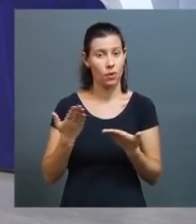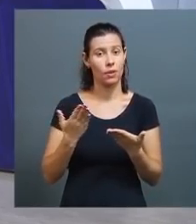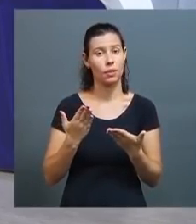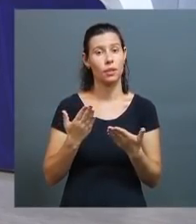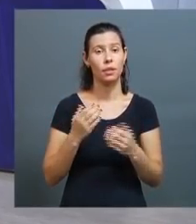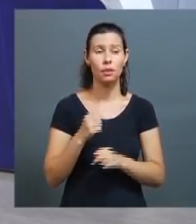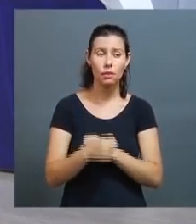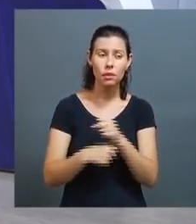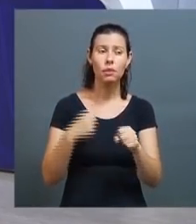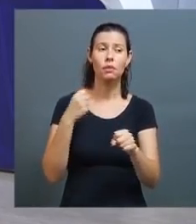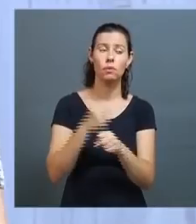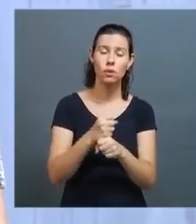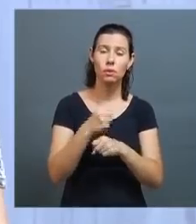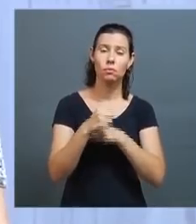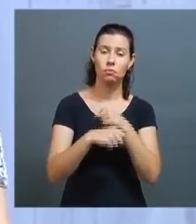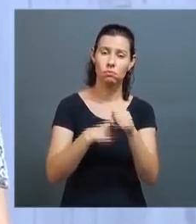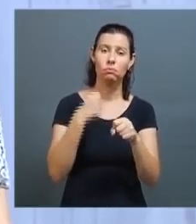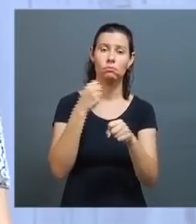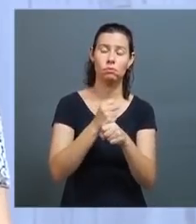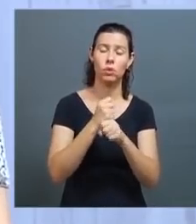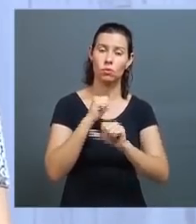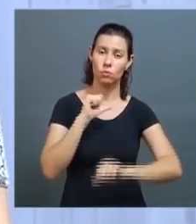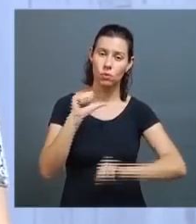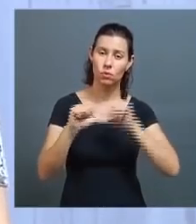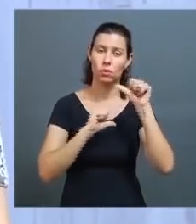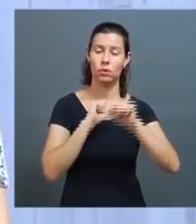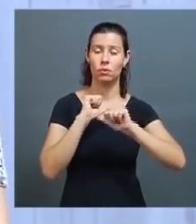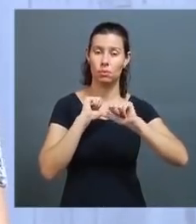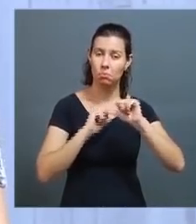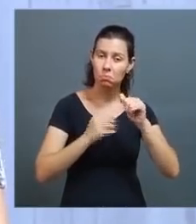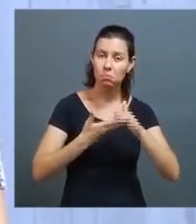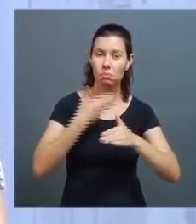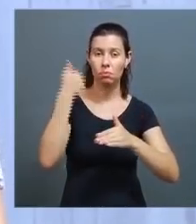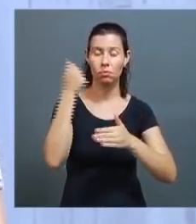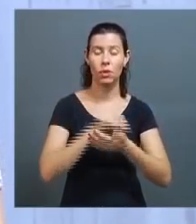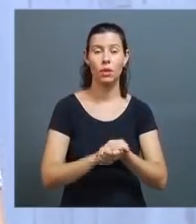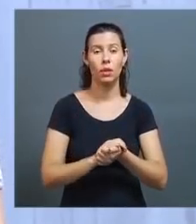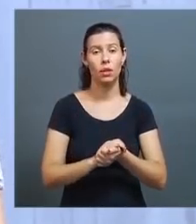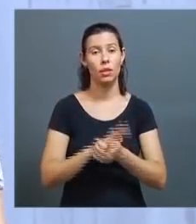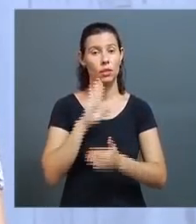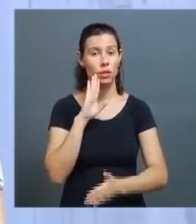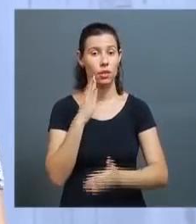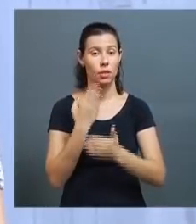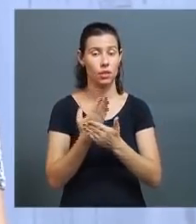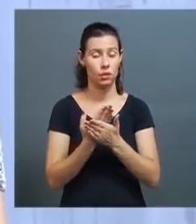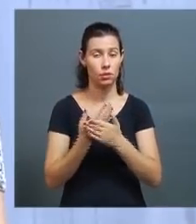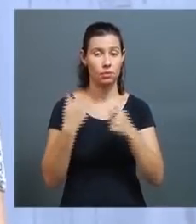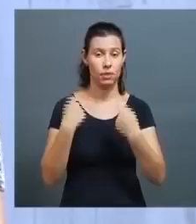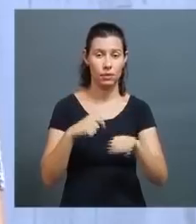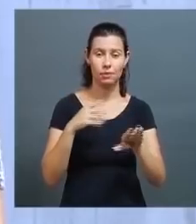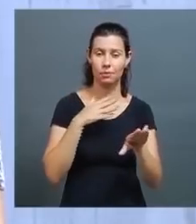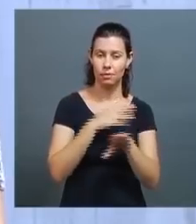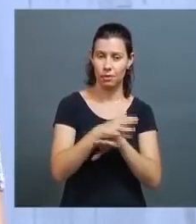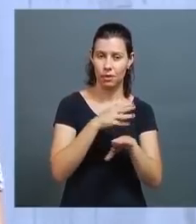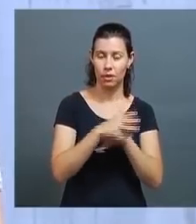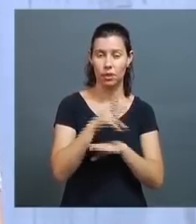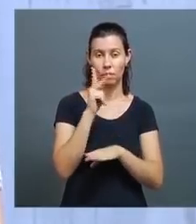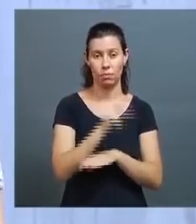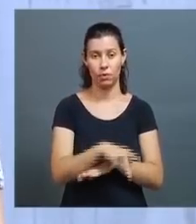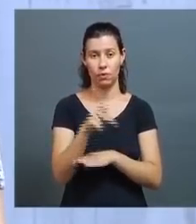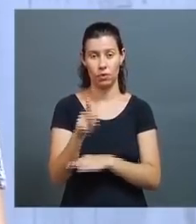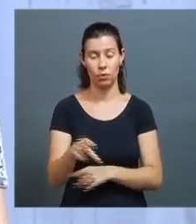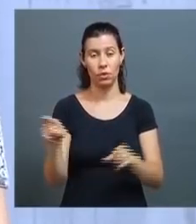tem conseguido aprimorar, mas eu acredito muito na necessidade da capacitação, tanto dos